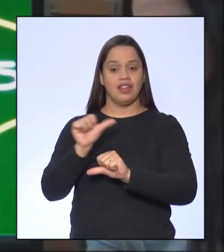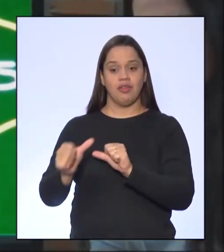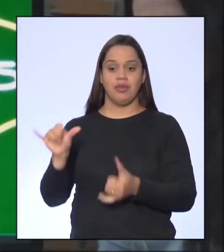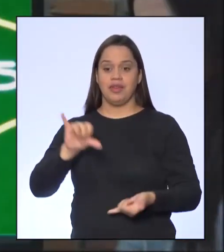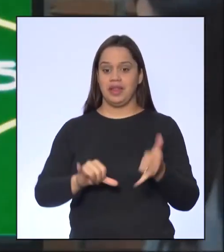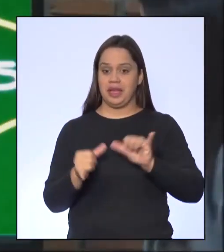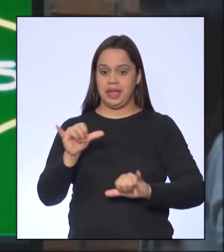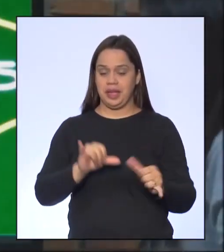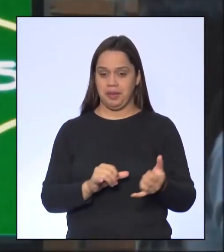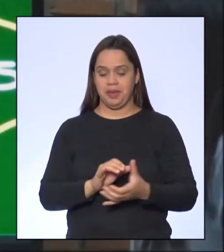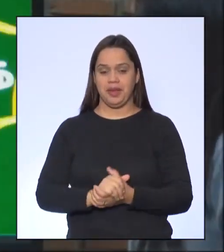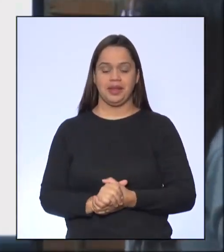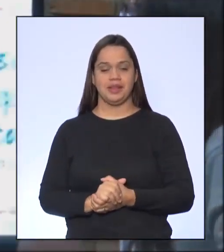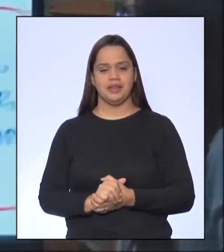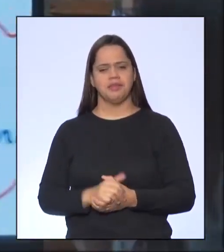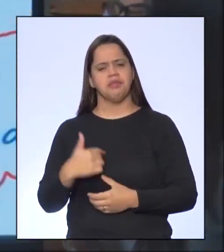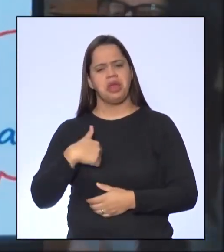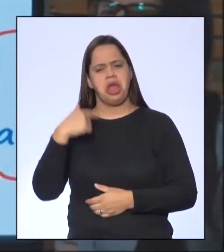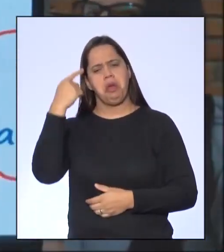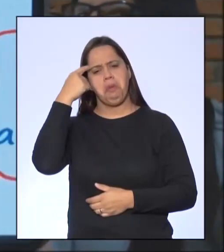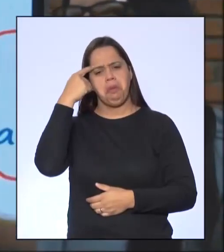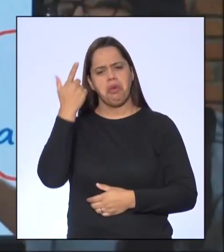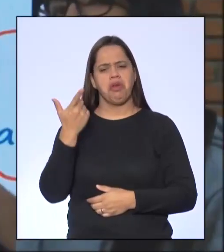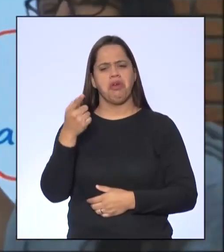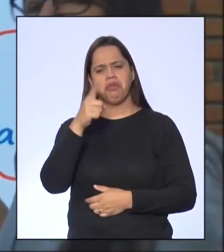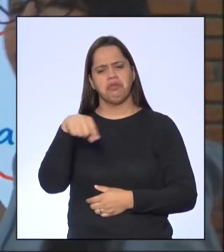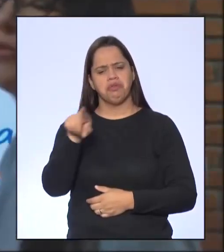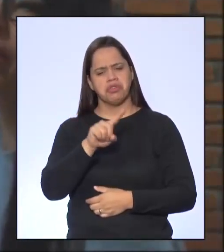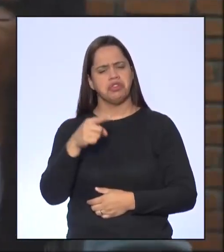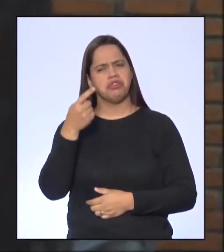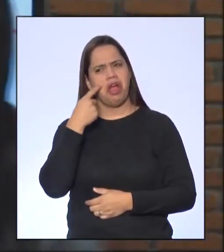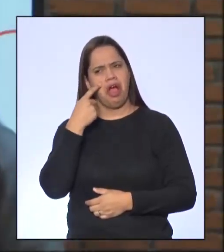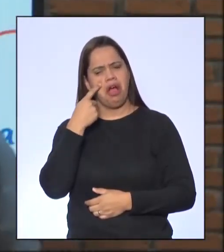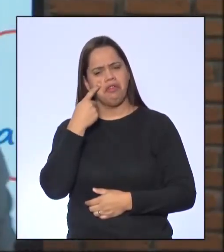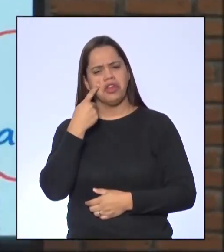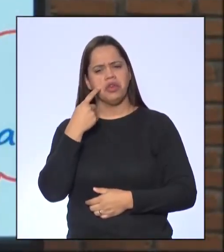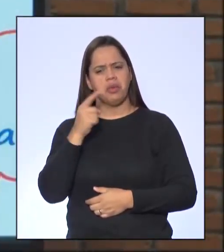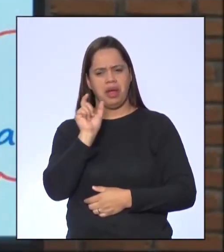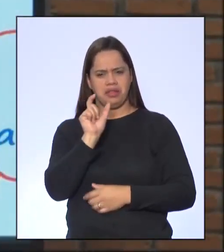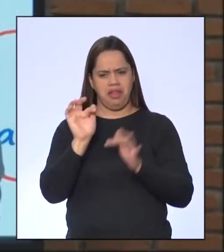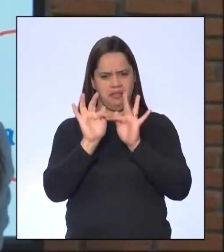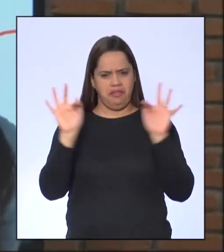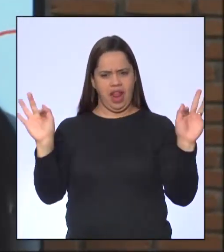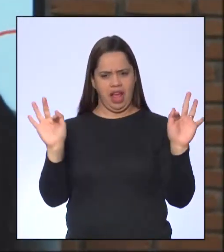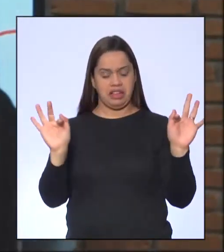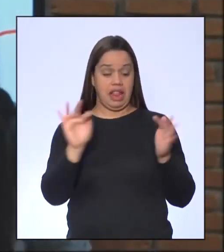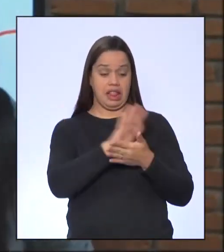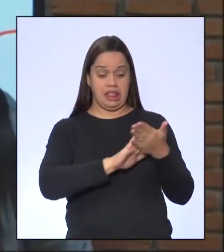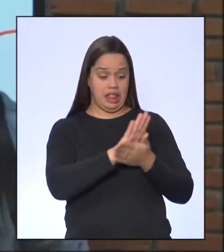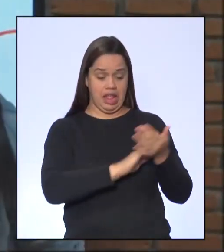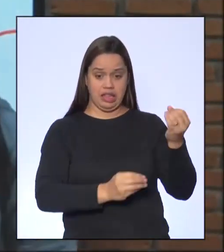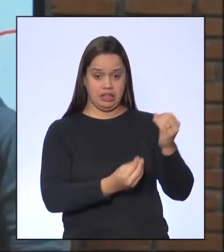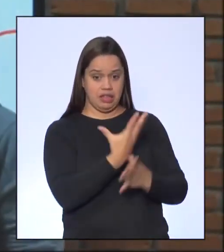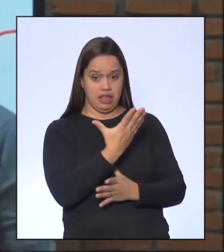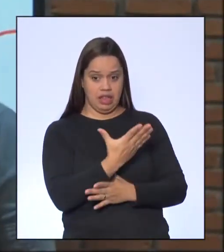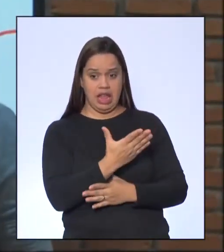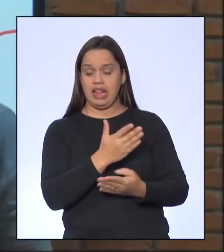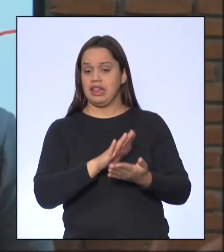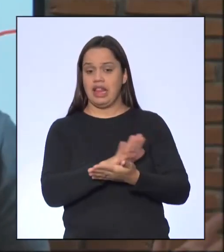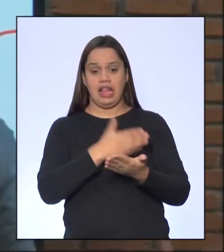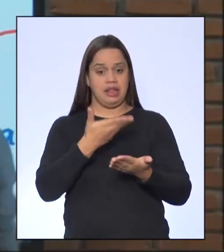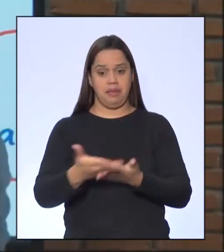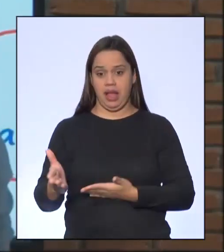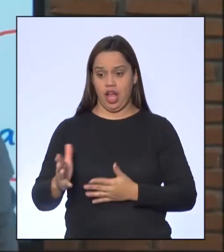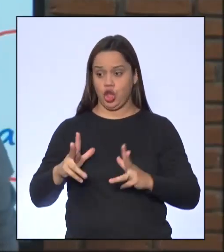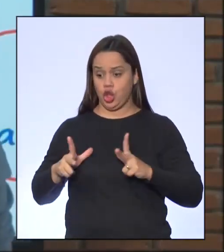transformações químicas. Eu acho que muitos de vocês já ouviram essa frase aqui: nada se cria, nada se perde,